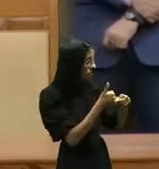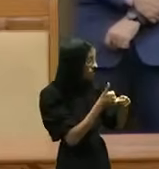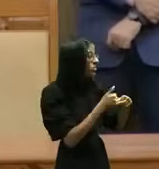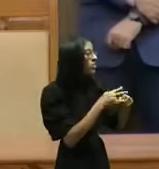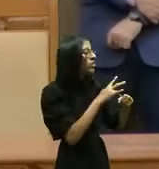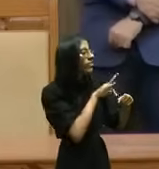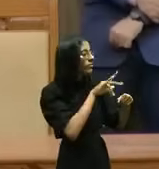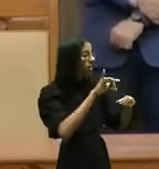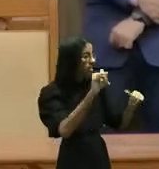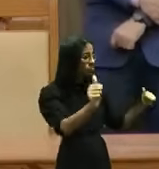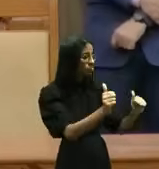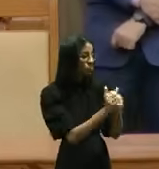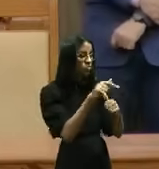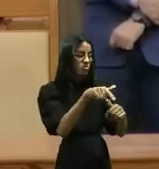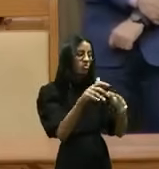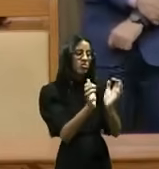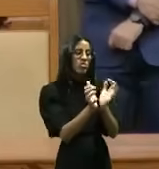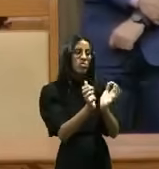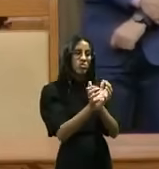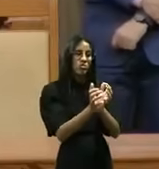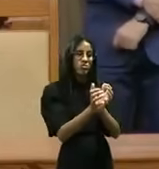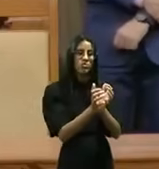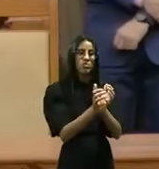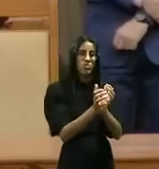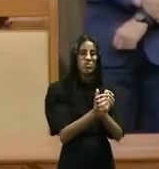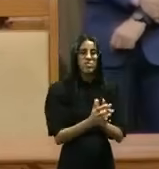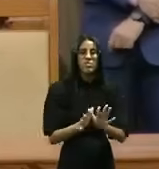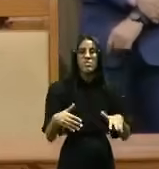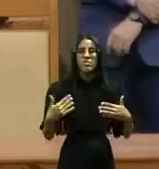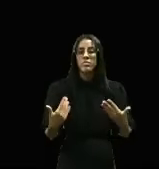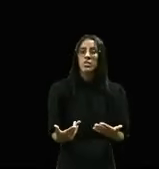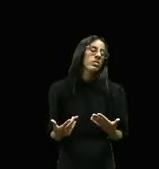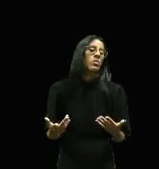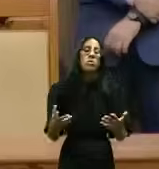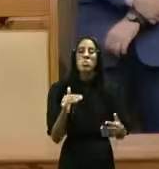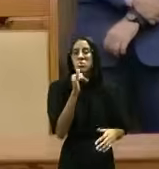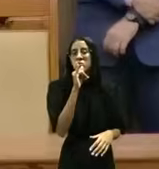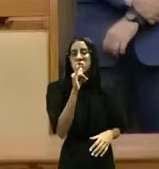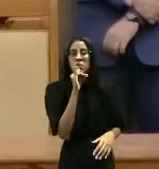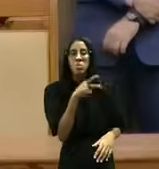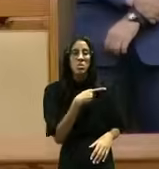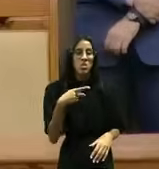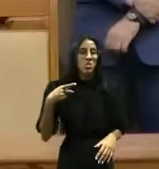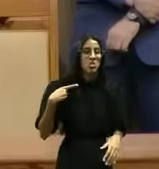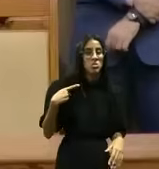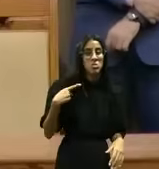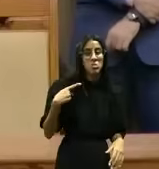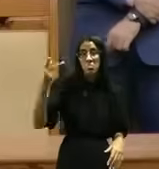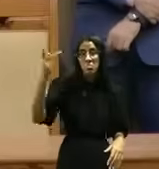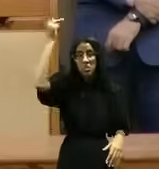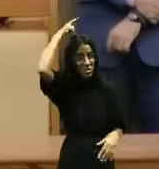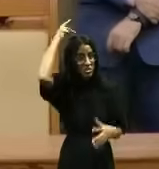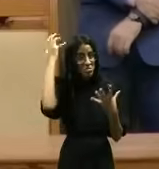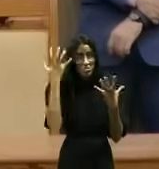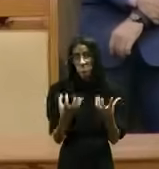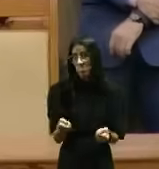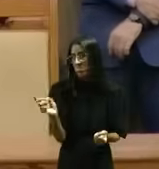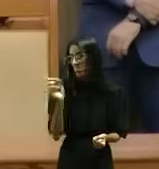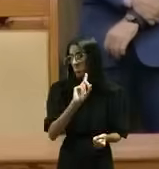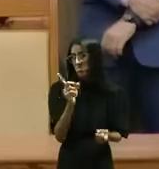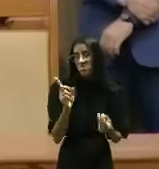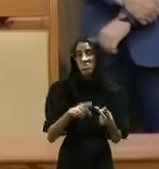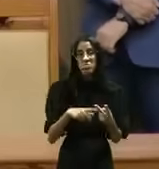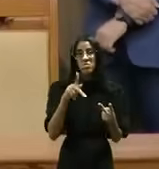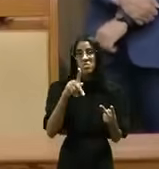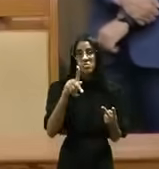com vai com eles isso aqui um pastor Pentecostal não ia aceitar um pastor presbiteria não ia aceitar